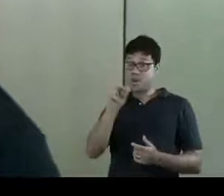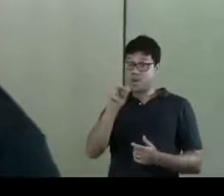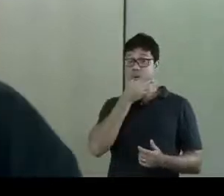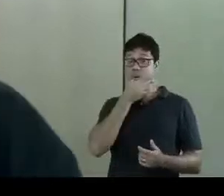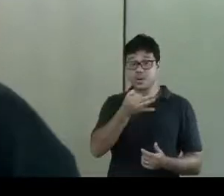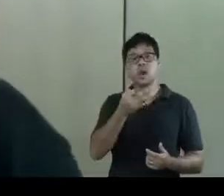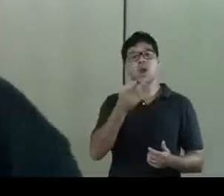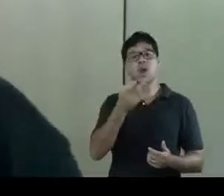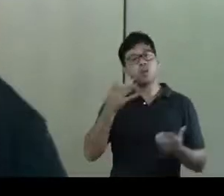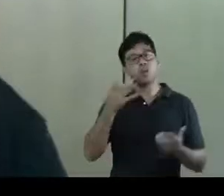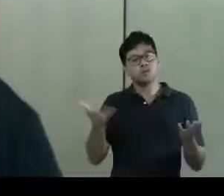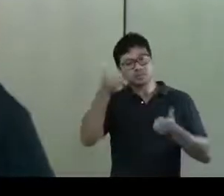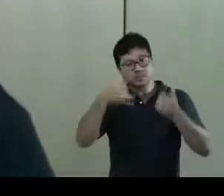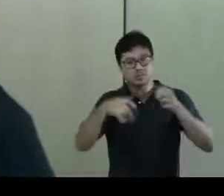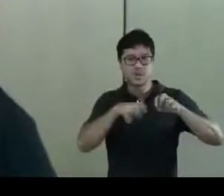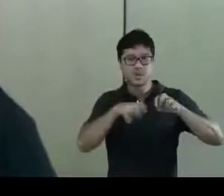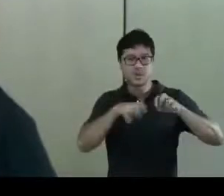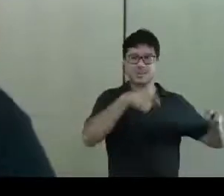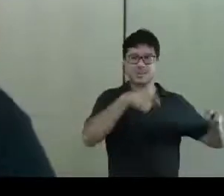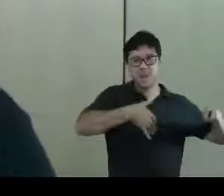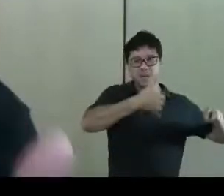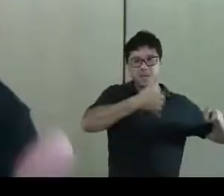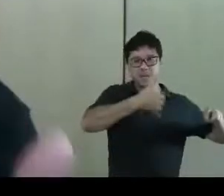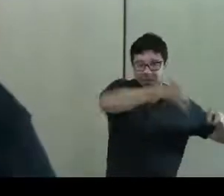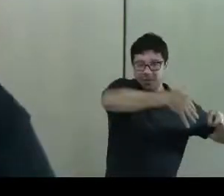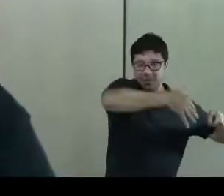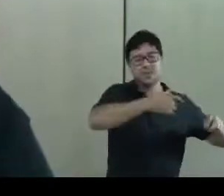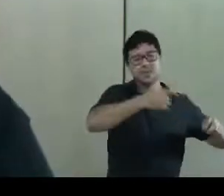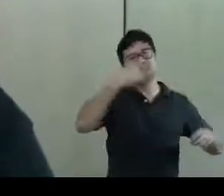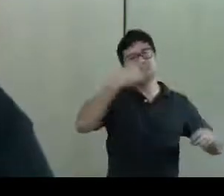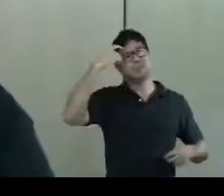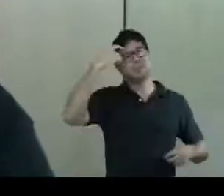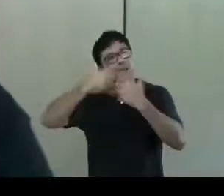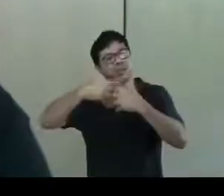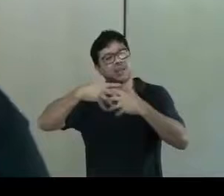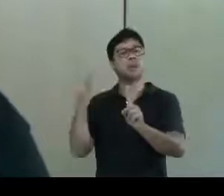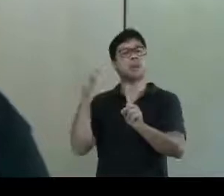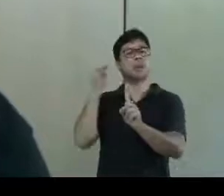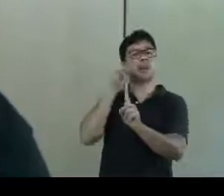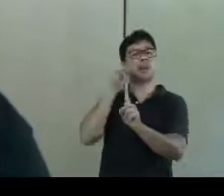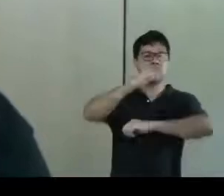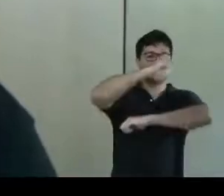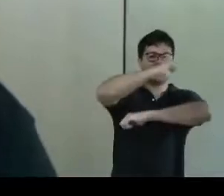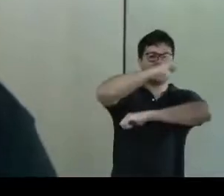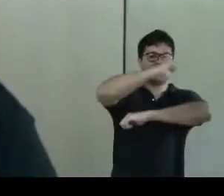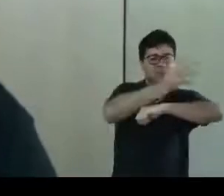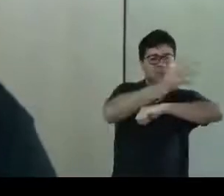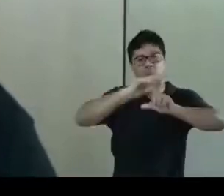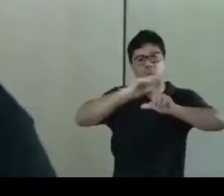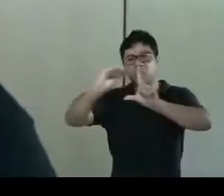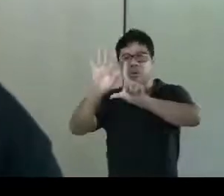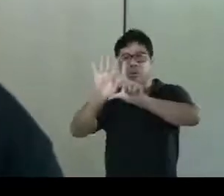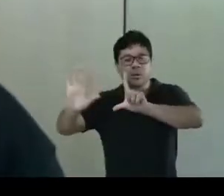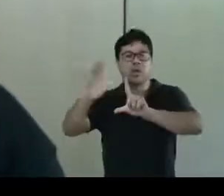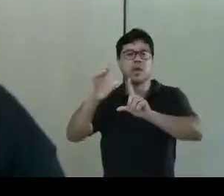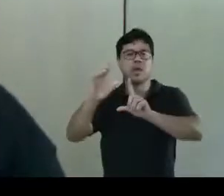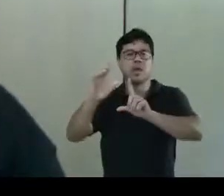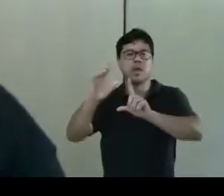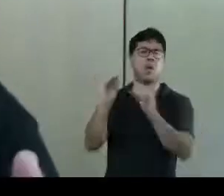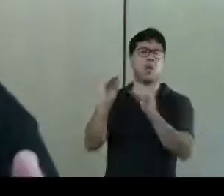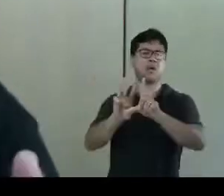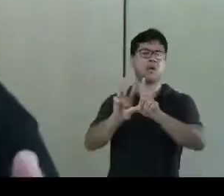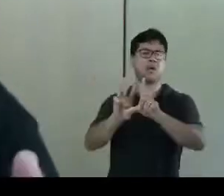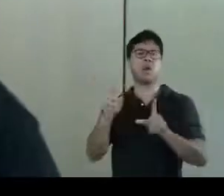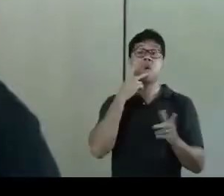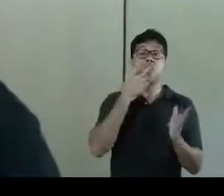né, a gente tratou, inclusive, nessa mesa, né, quando a gente vai pensar sobre a perspectiva da digitalização e coloca uma página de